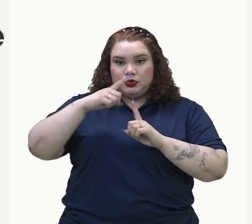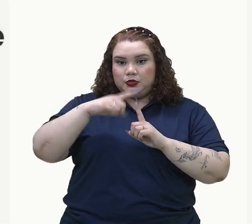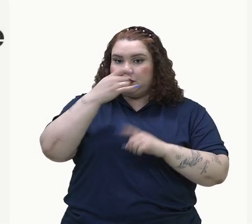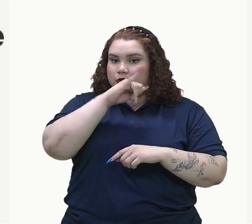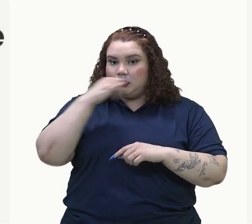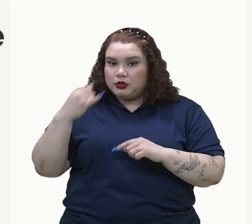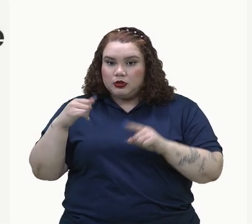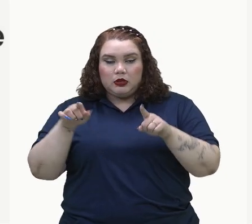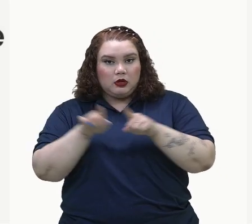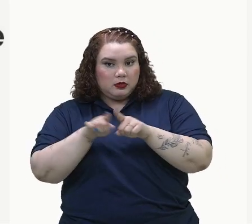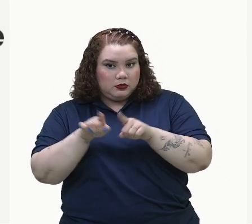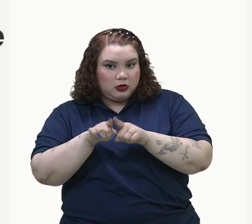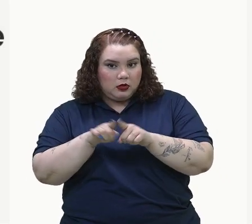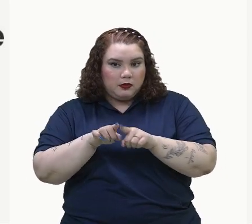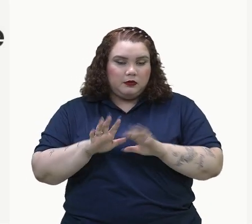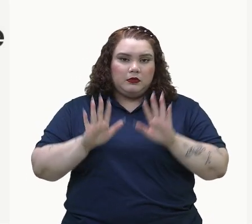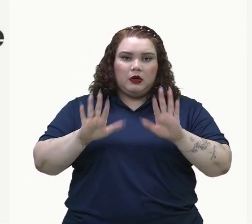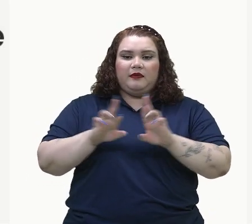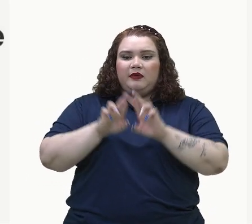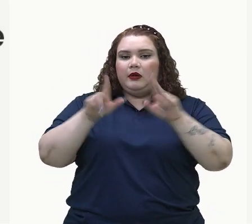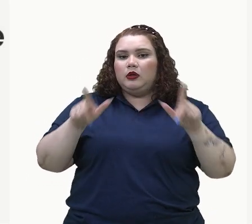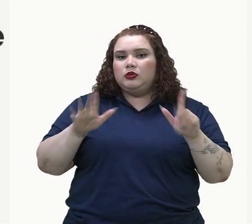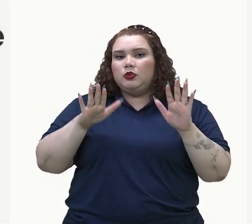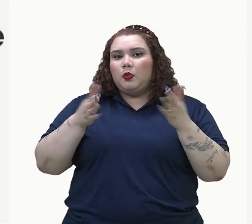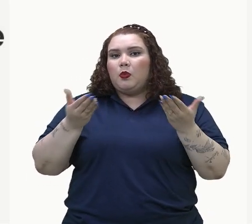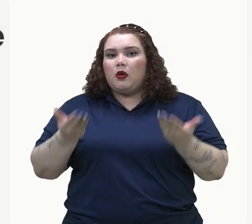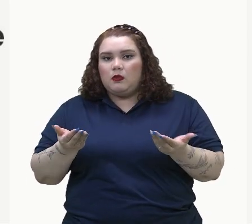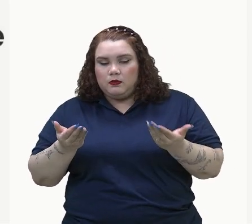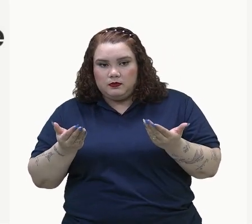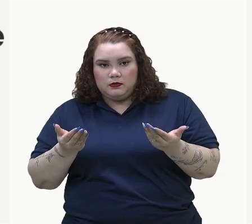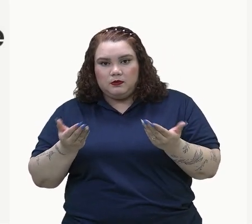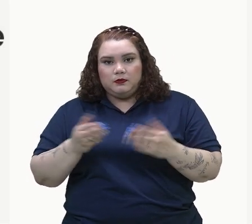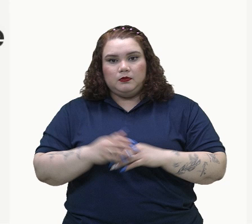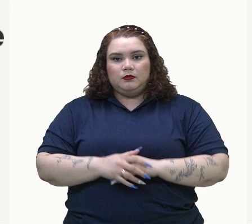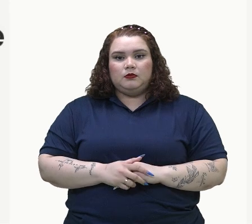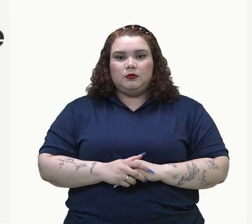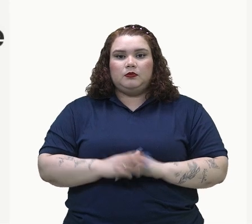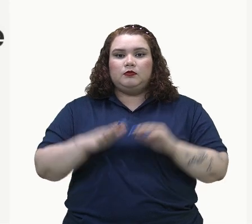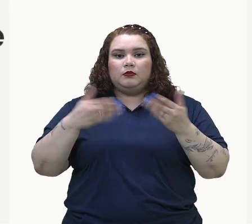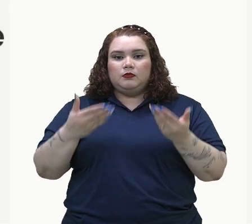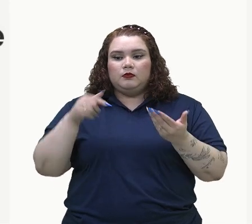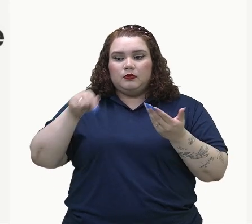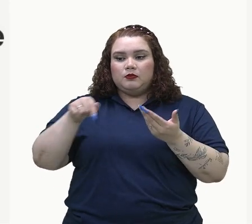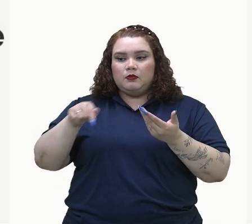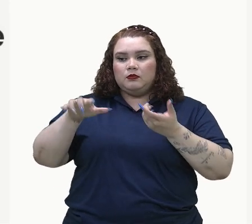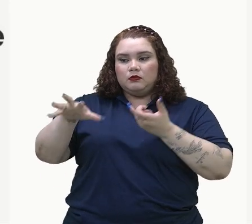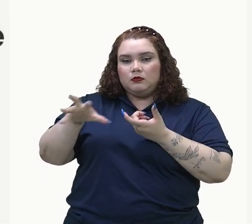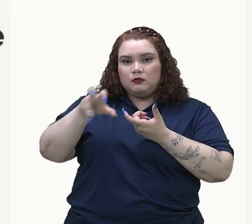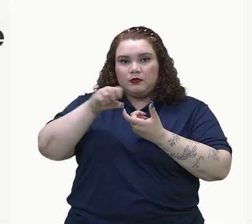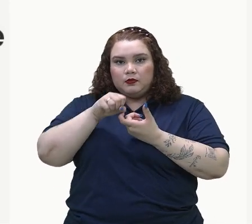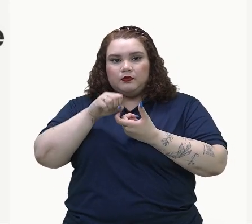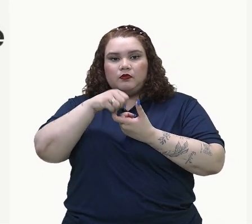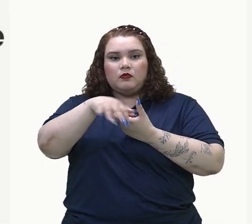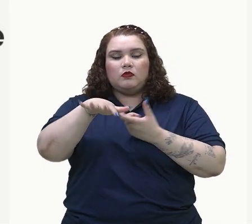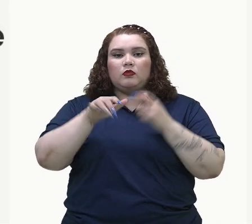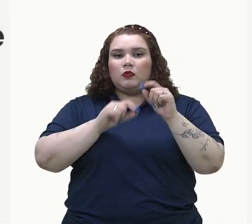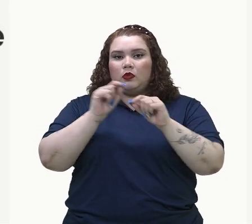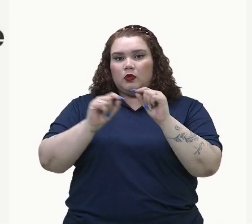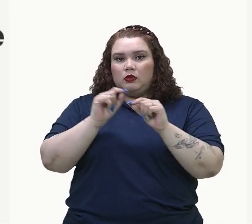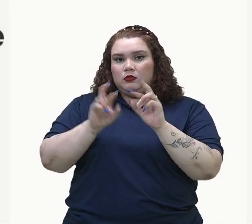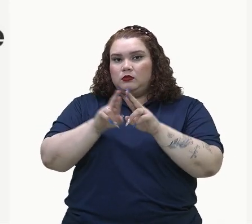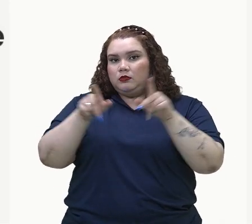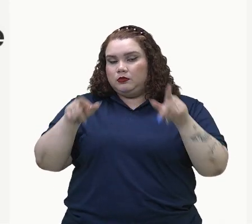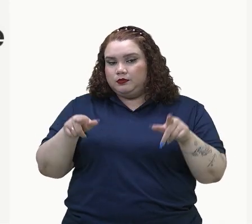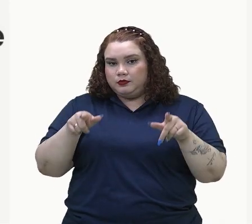energia. E o que difere um receptor de um resistor, ela quer o quê? O que difere